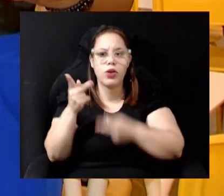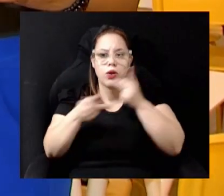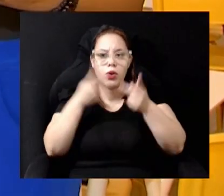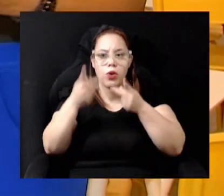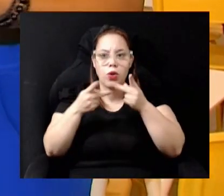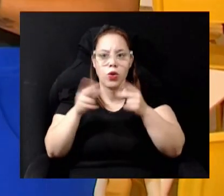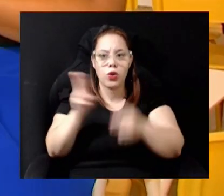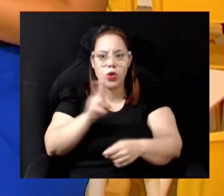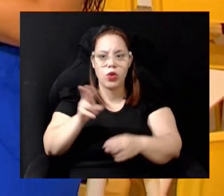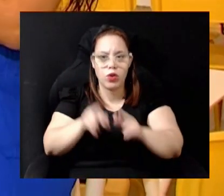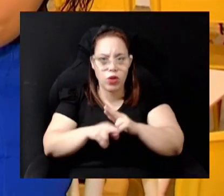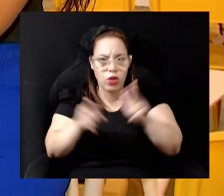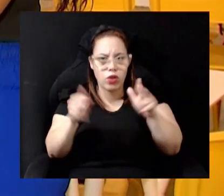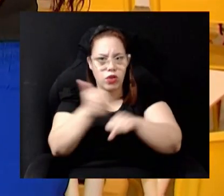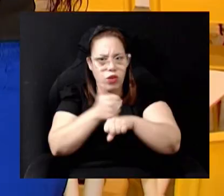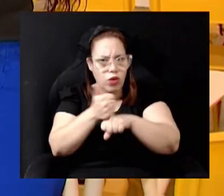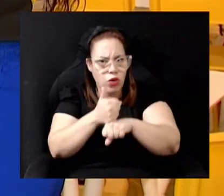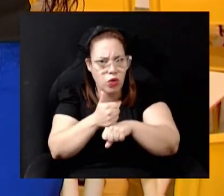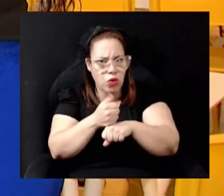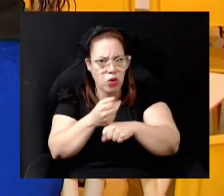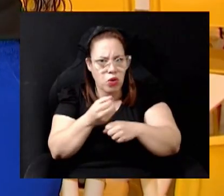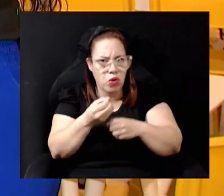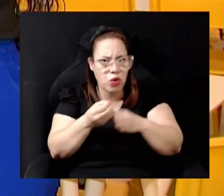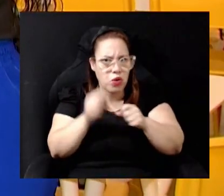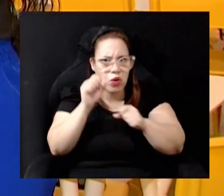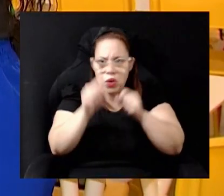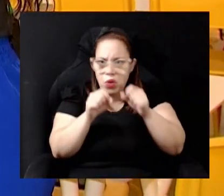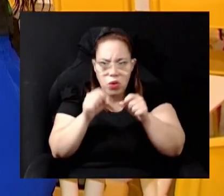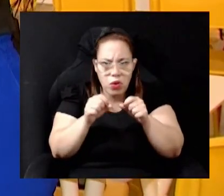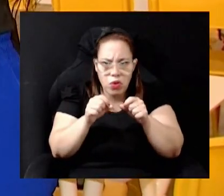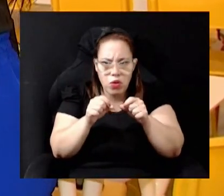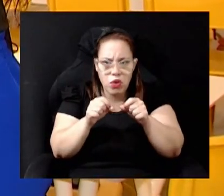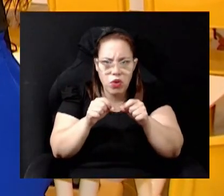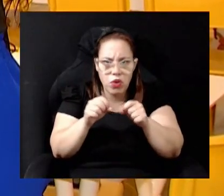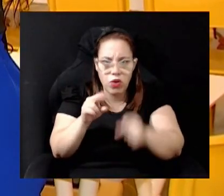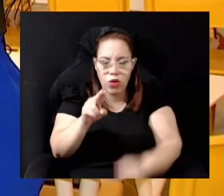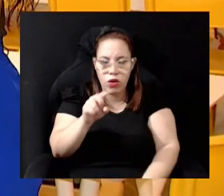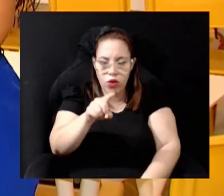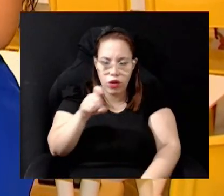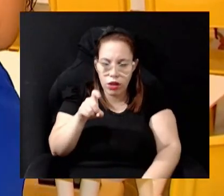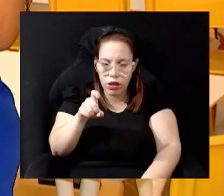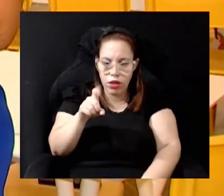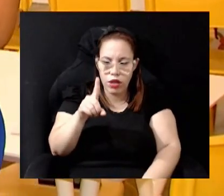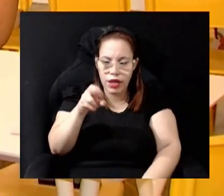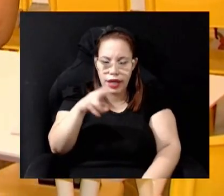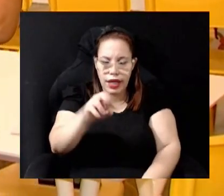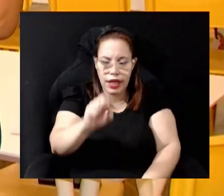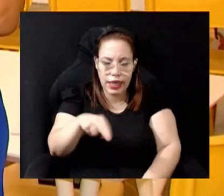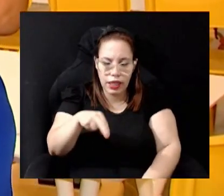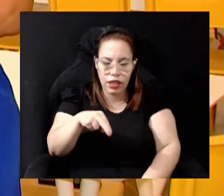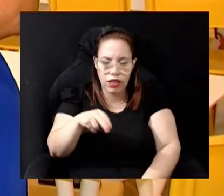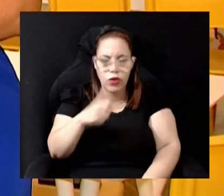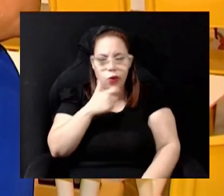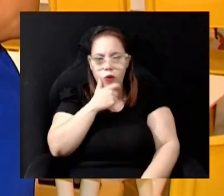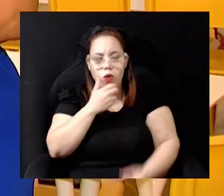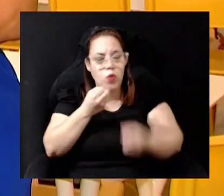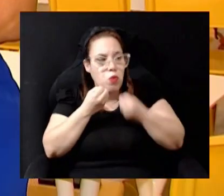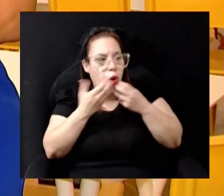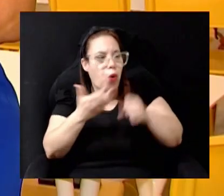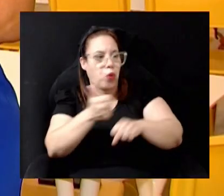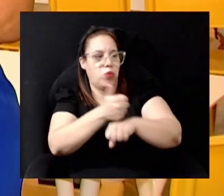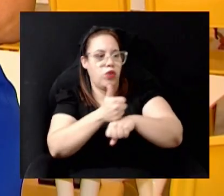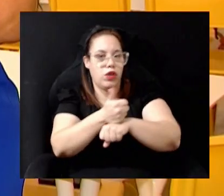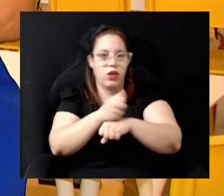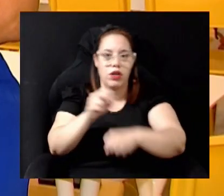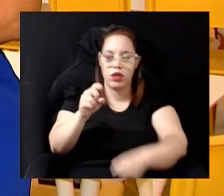profissão diferente. O que é um UX Designer? Tá. Bom, a profissão de UX Designer